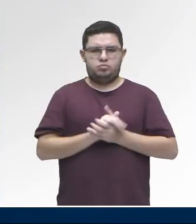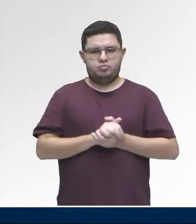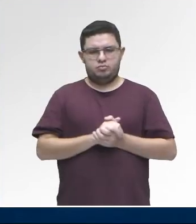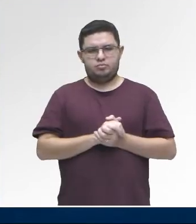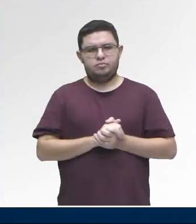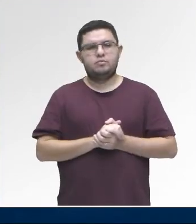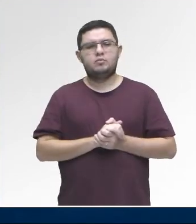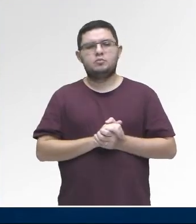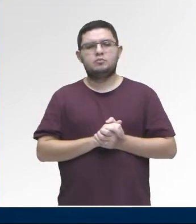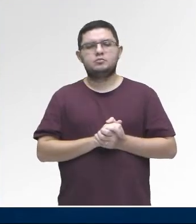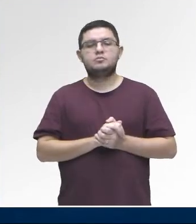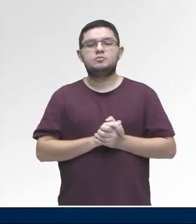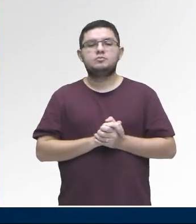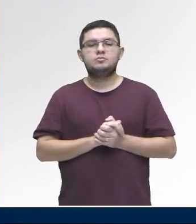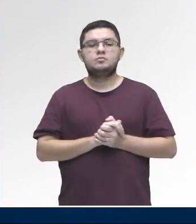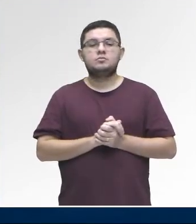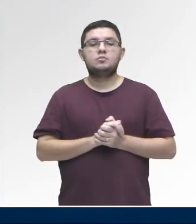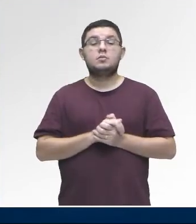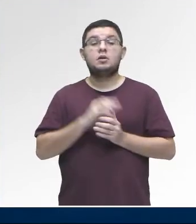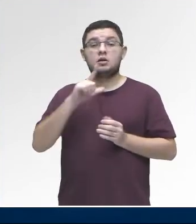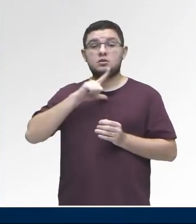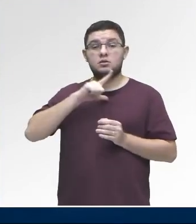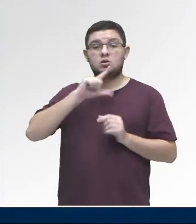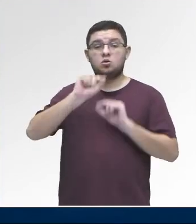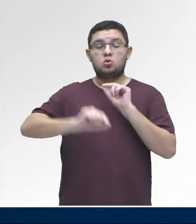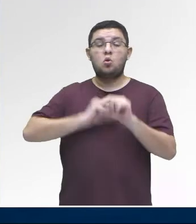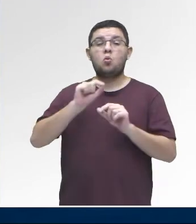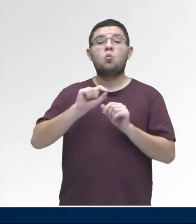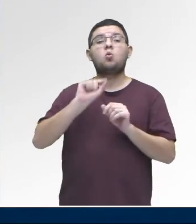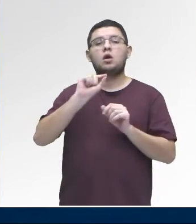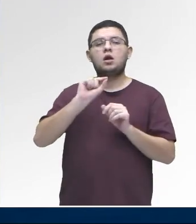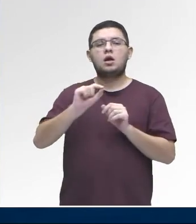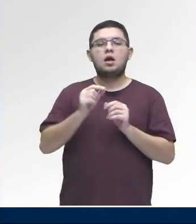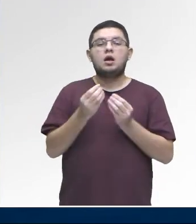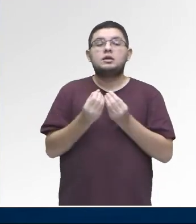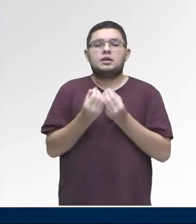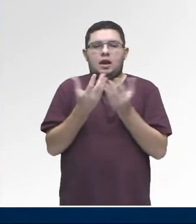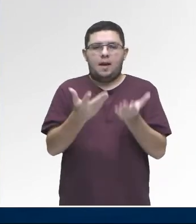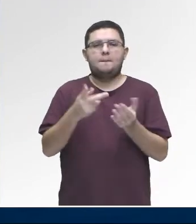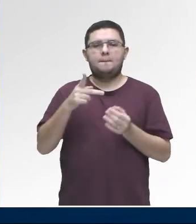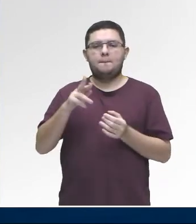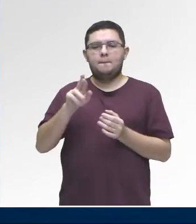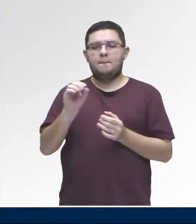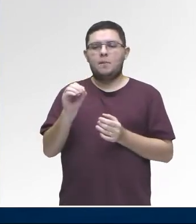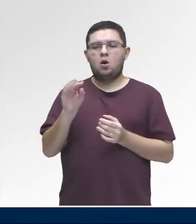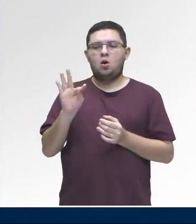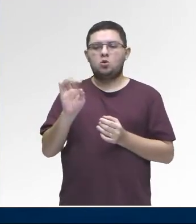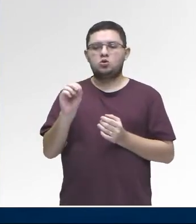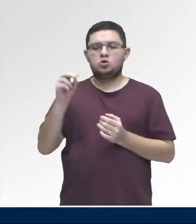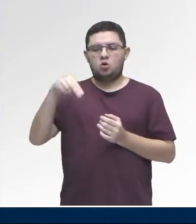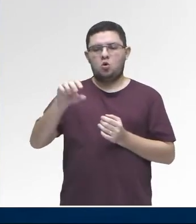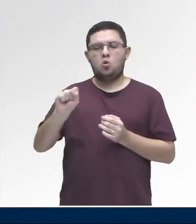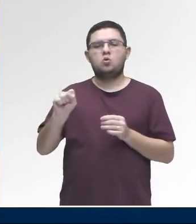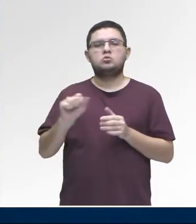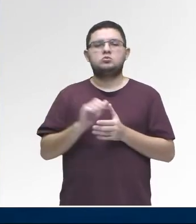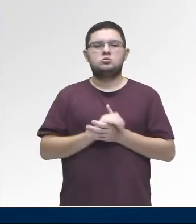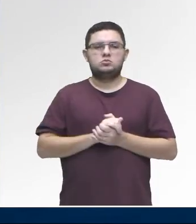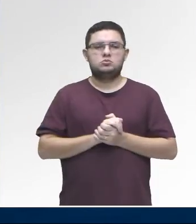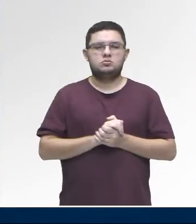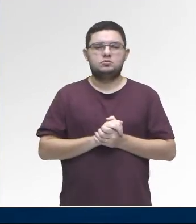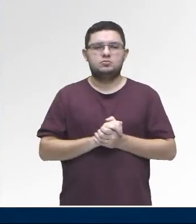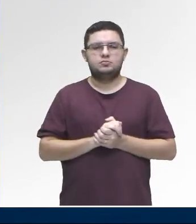ele doa prótons e que libera como